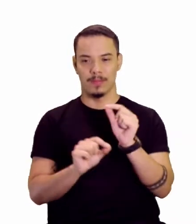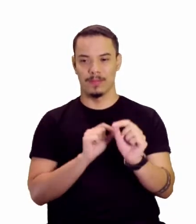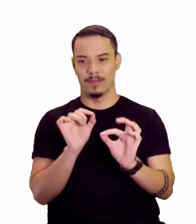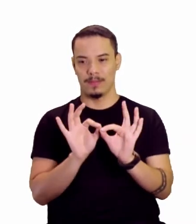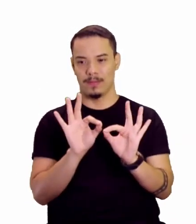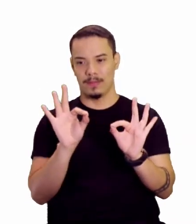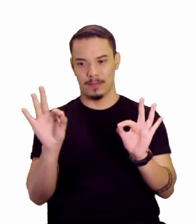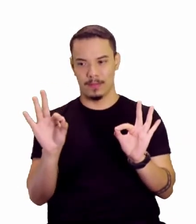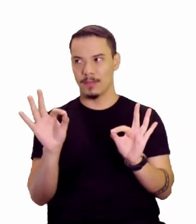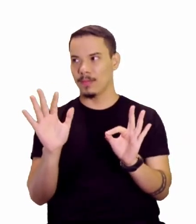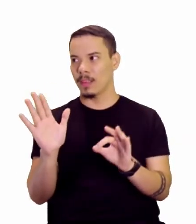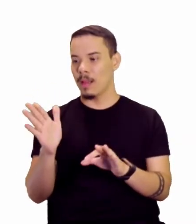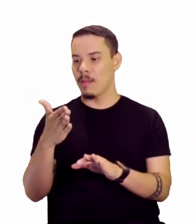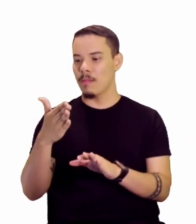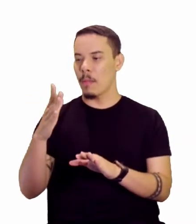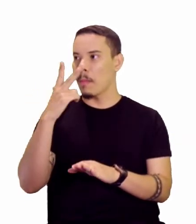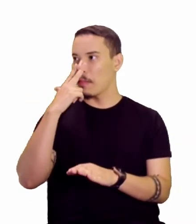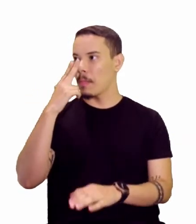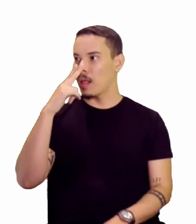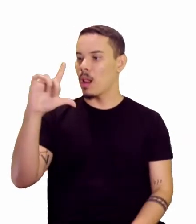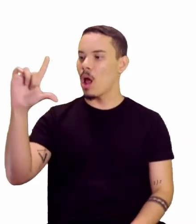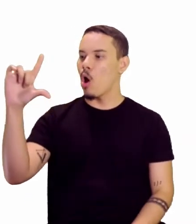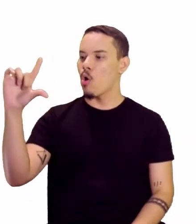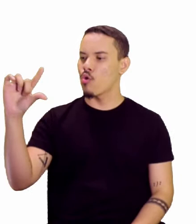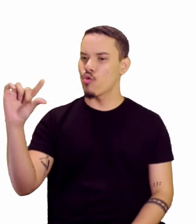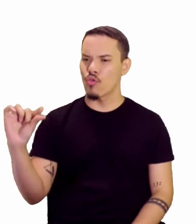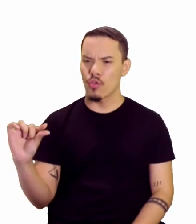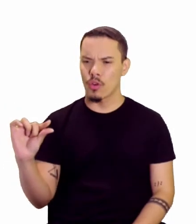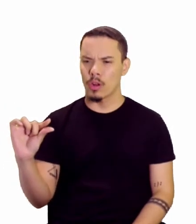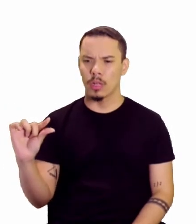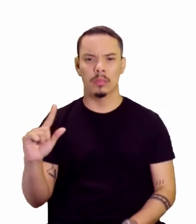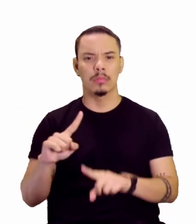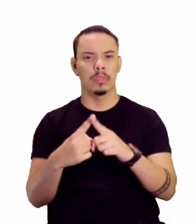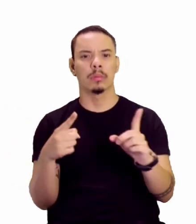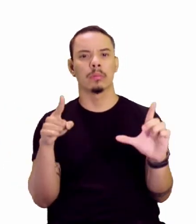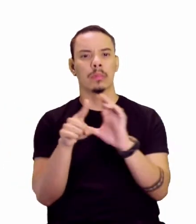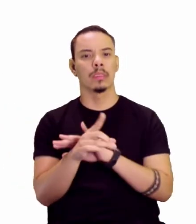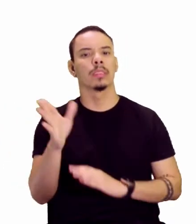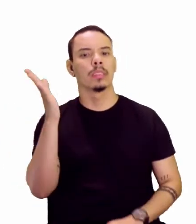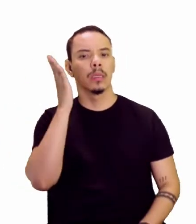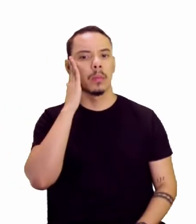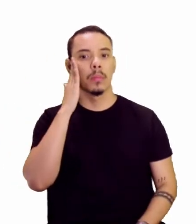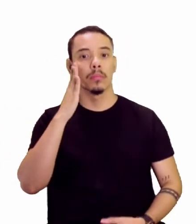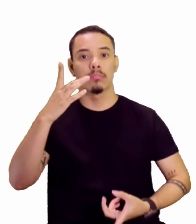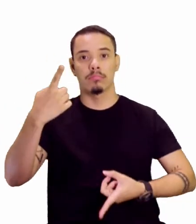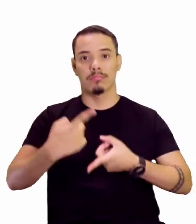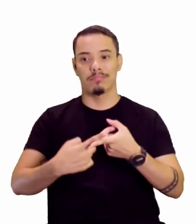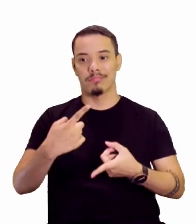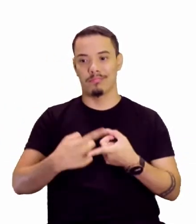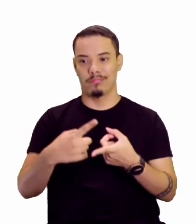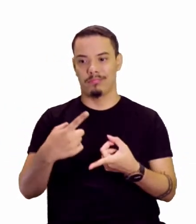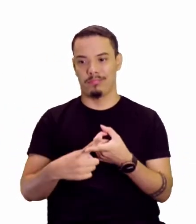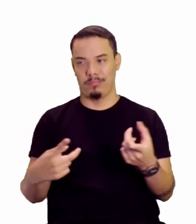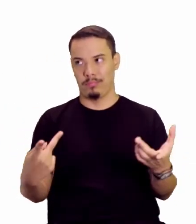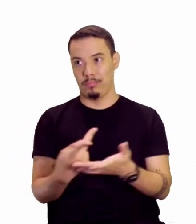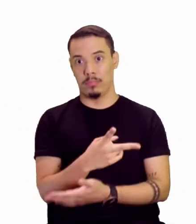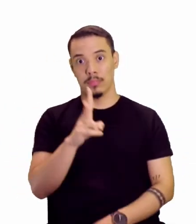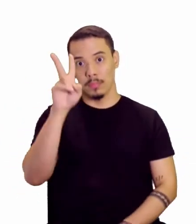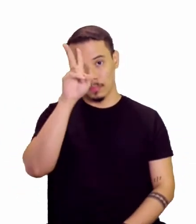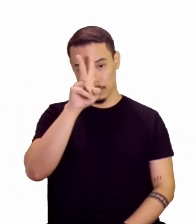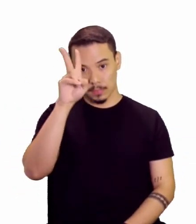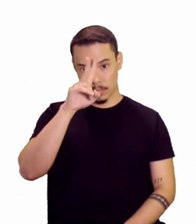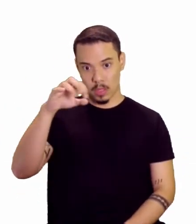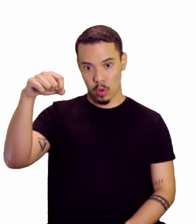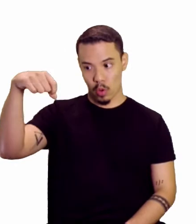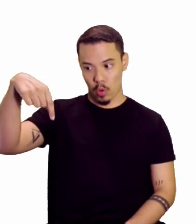aqui, menor vai ser essa área. Mas a questão está querendo saber o porquê isso acontece. Lembrando que cada gota que